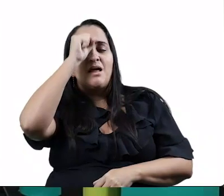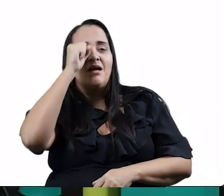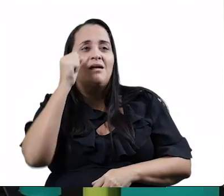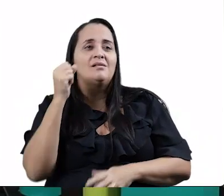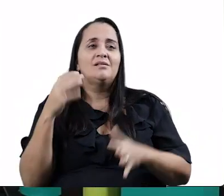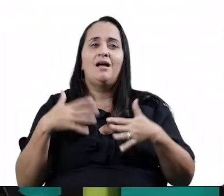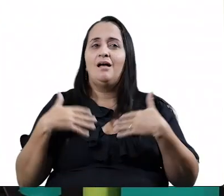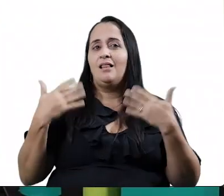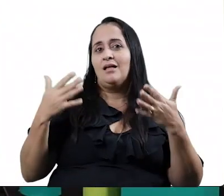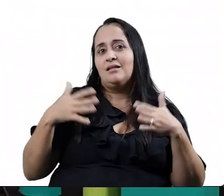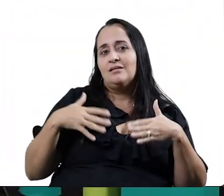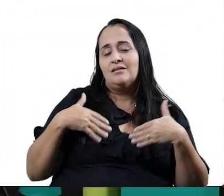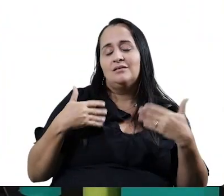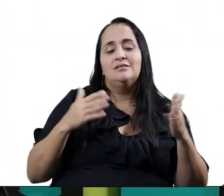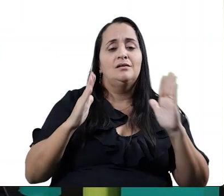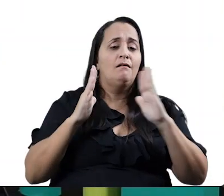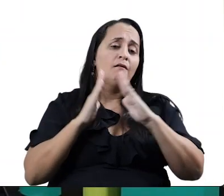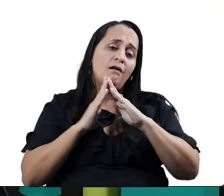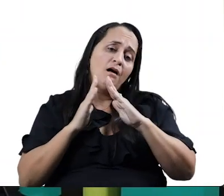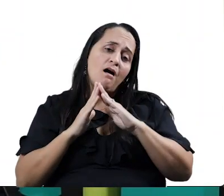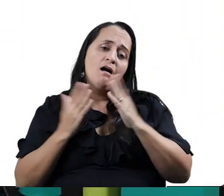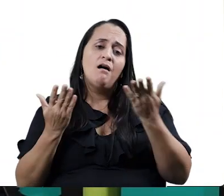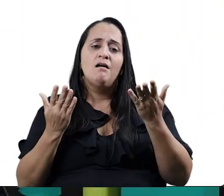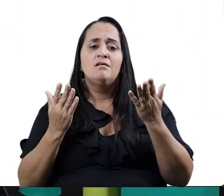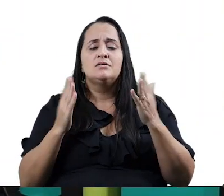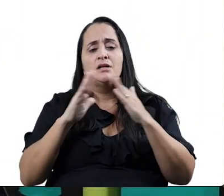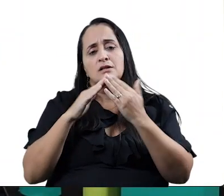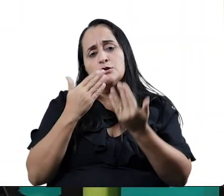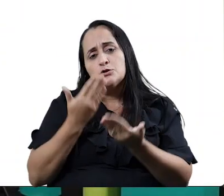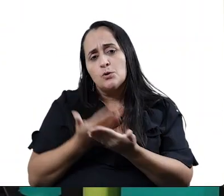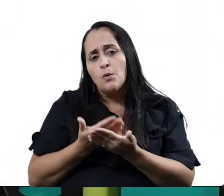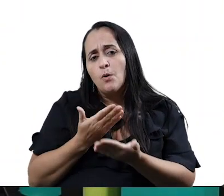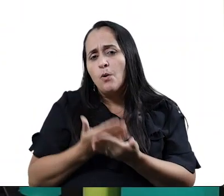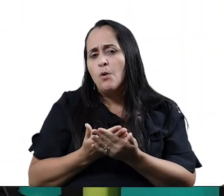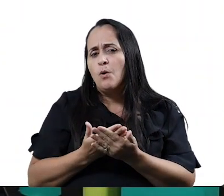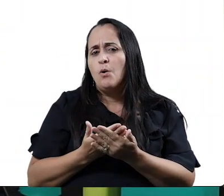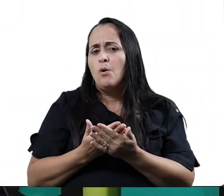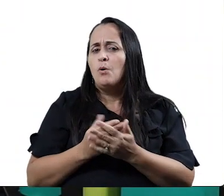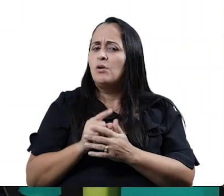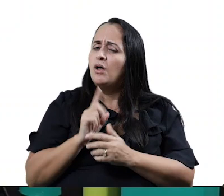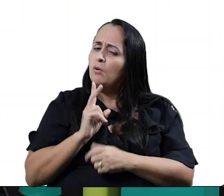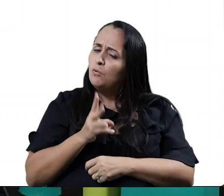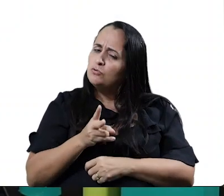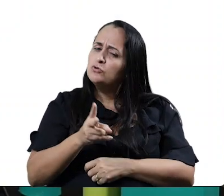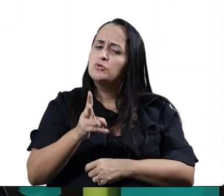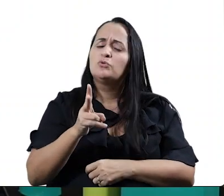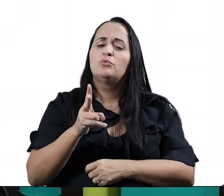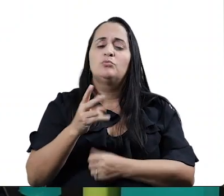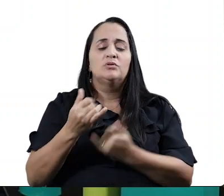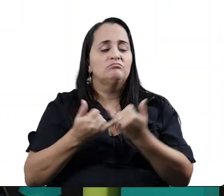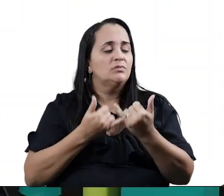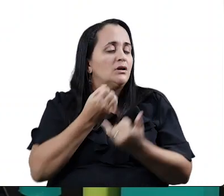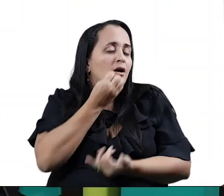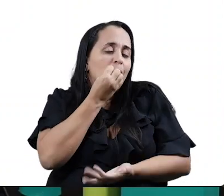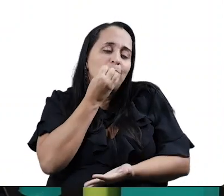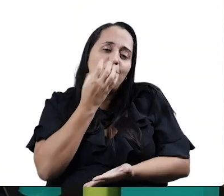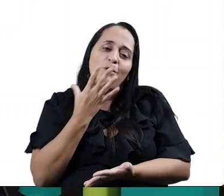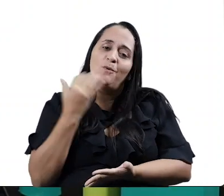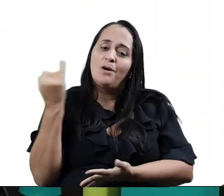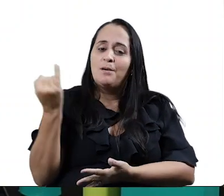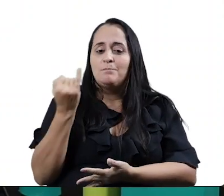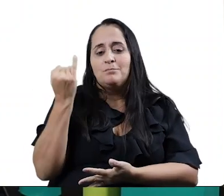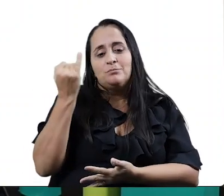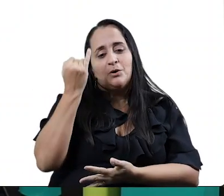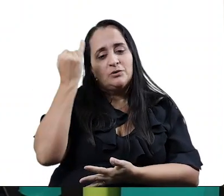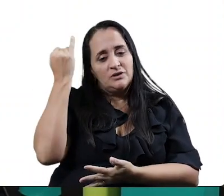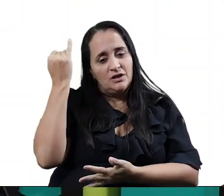ludicidade, tenham isso na sua casa, com seus coleguinhas, na escola, não perca esse fio, porque é muito